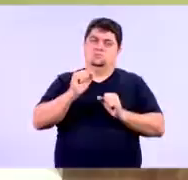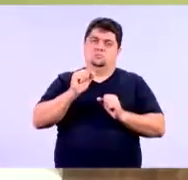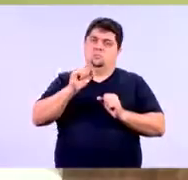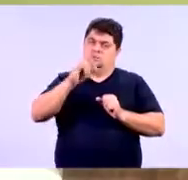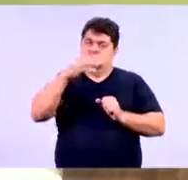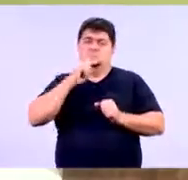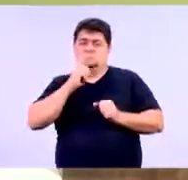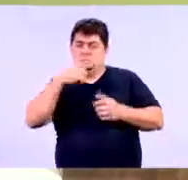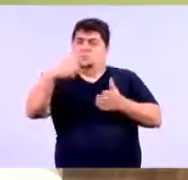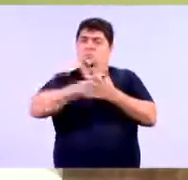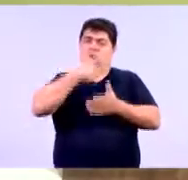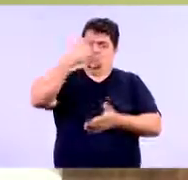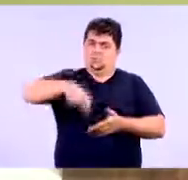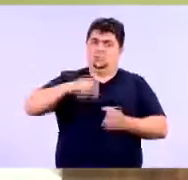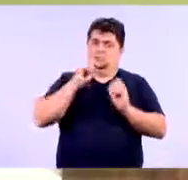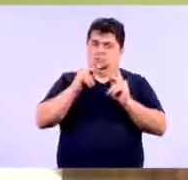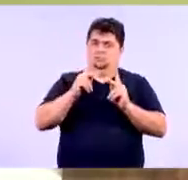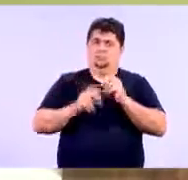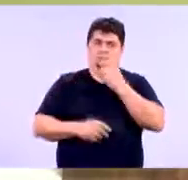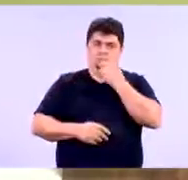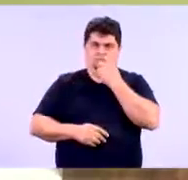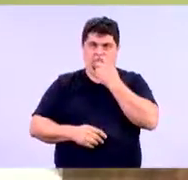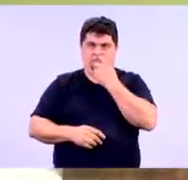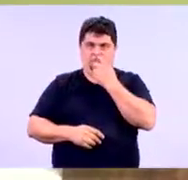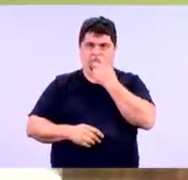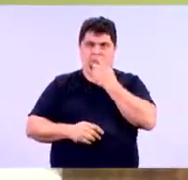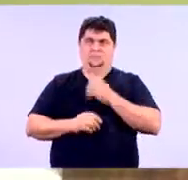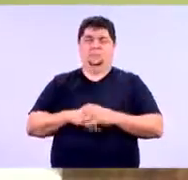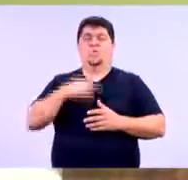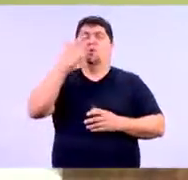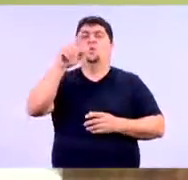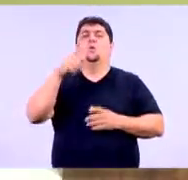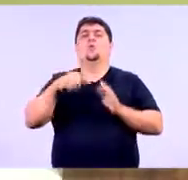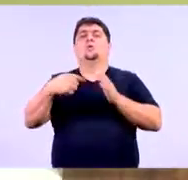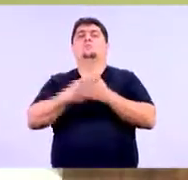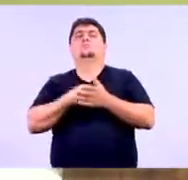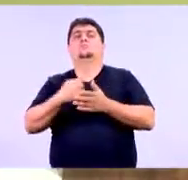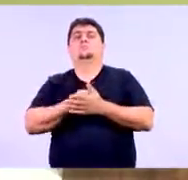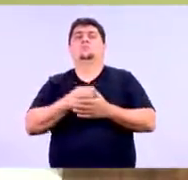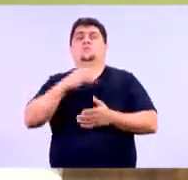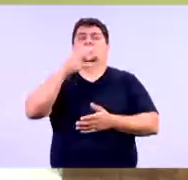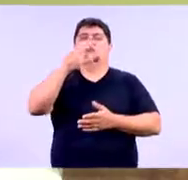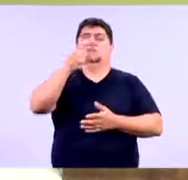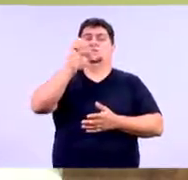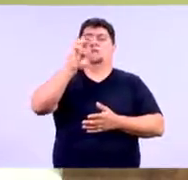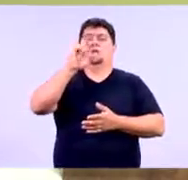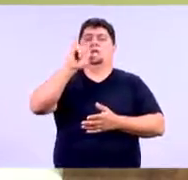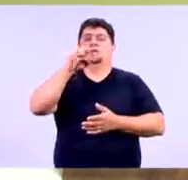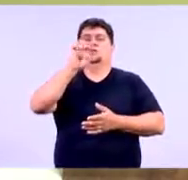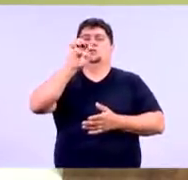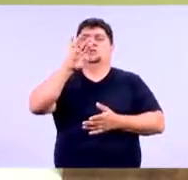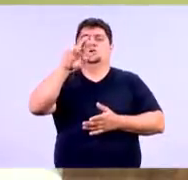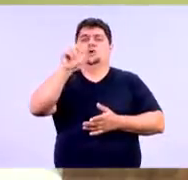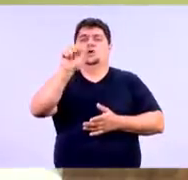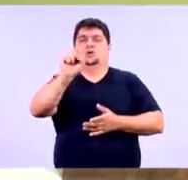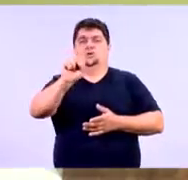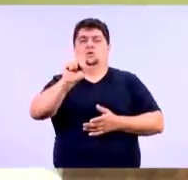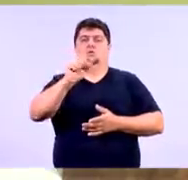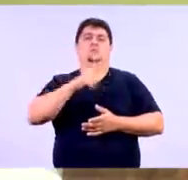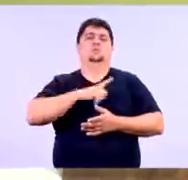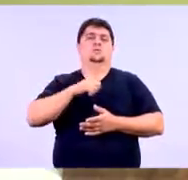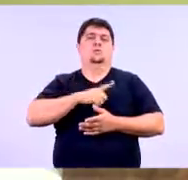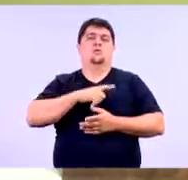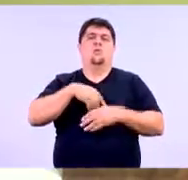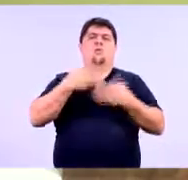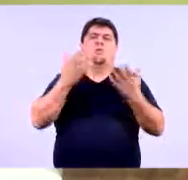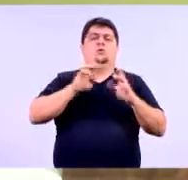coisa, manda novamente no chat. E aí tem uma outra pergunta, professor, que é o pessoal de Cerejeiras. Eles perguntam o seguinte: qual